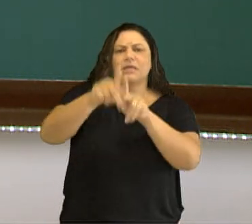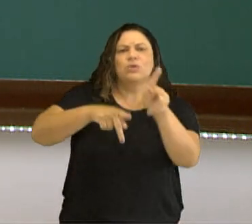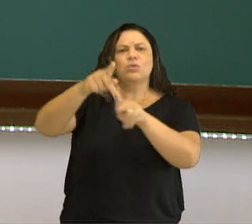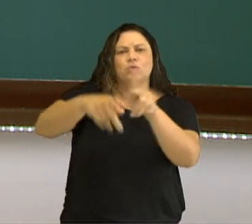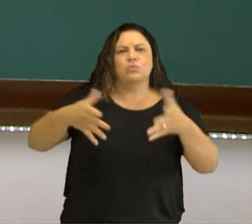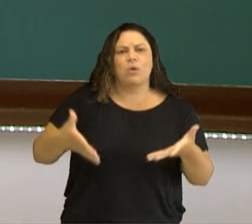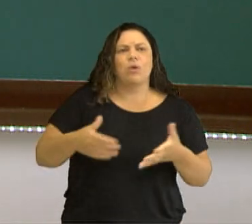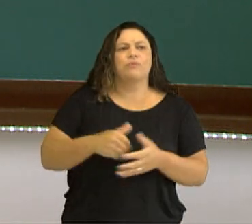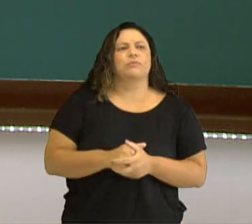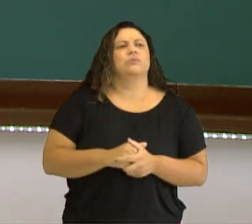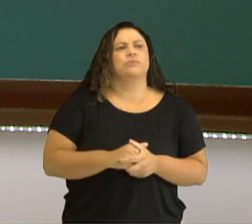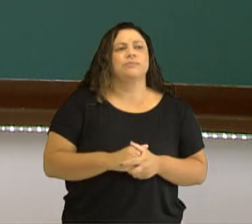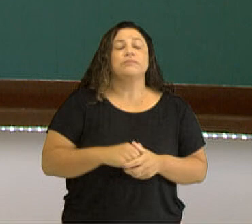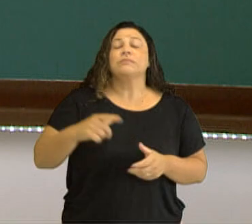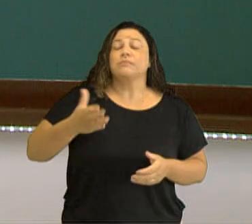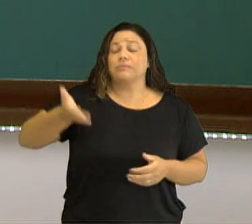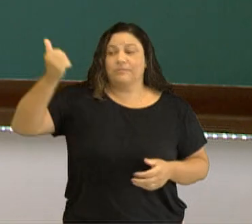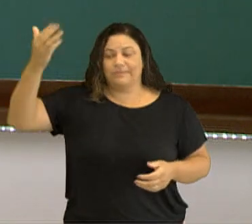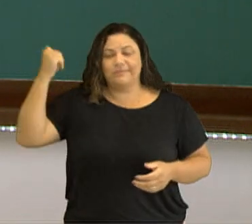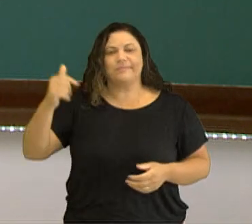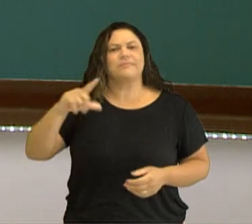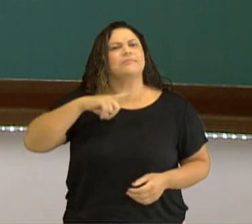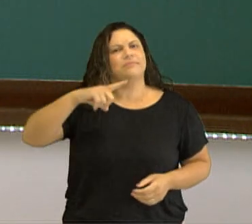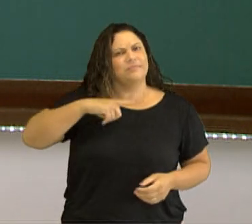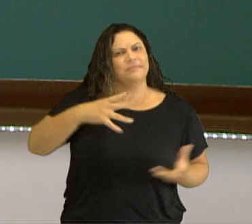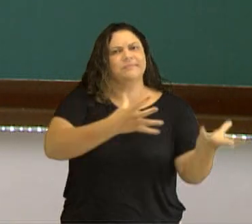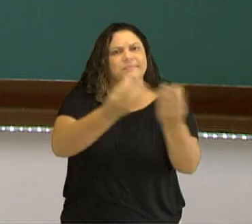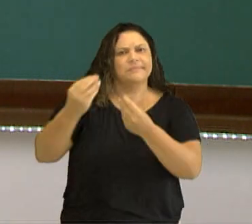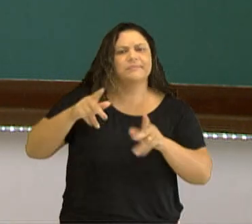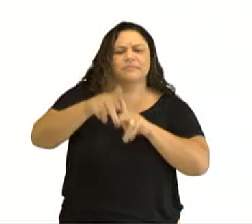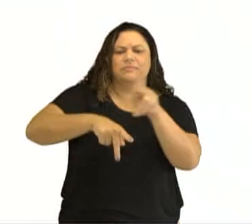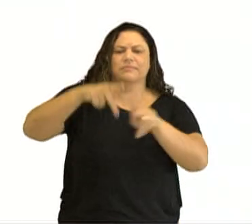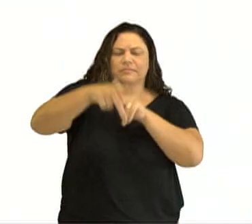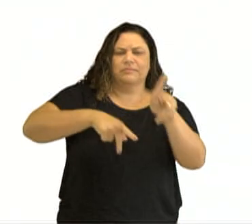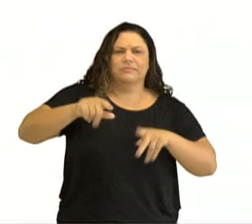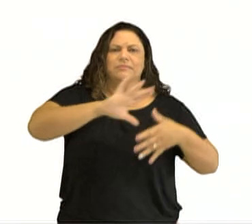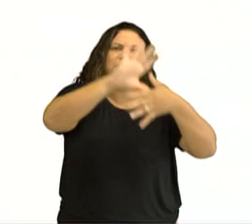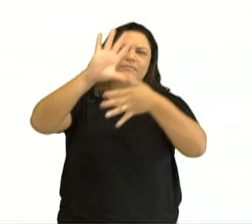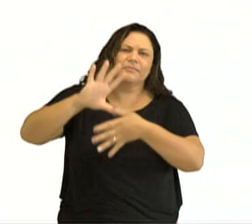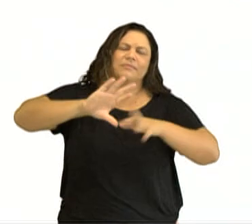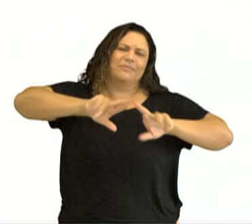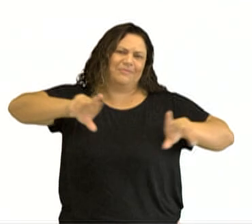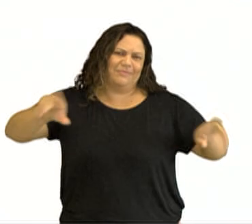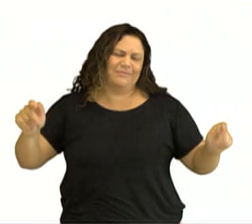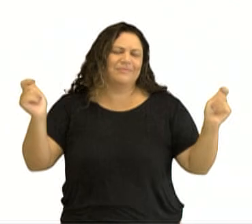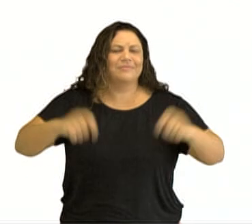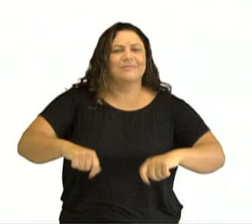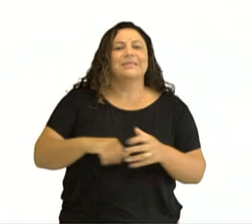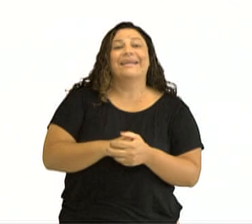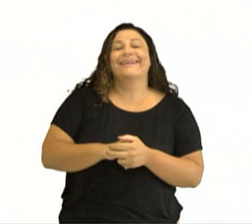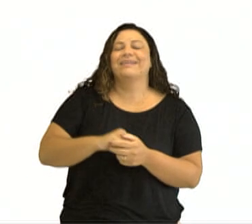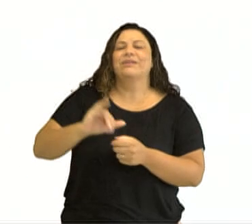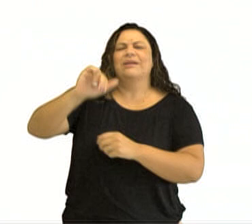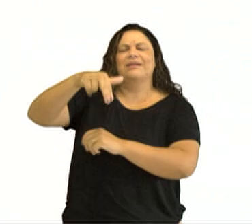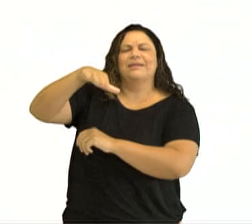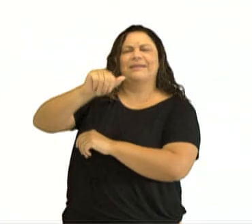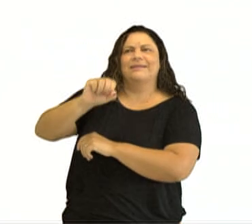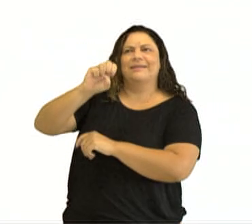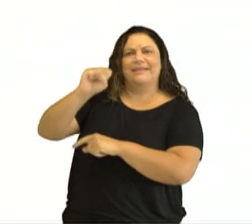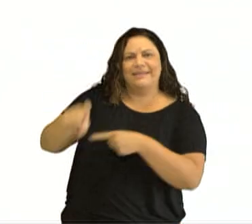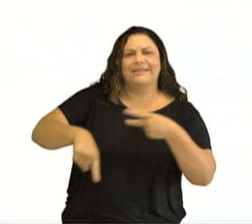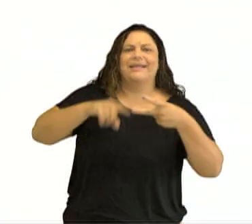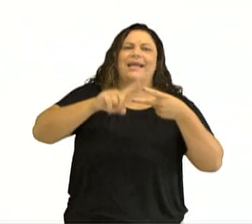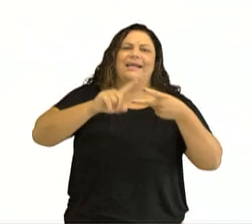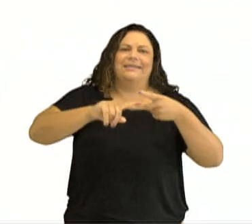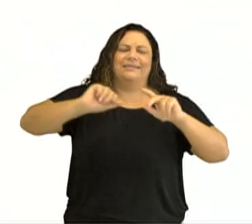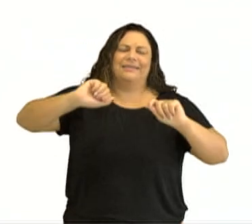dos europeus, viviam milhares de povos aqui na América, como os incas, os astecas, os maias, os guaranis, os